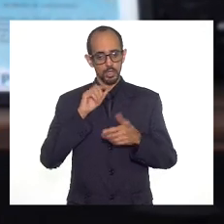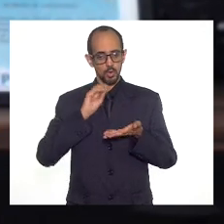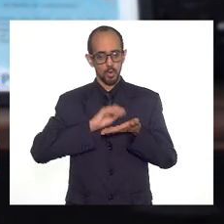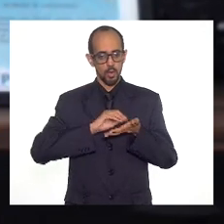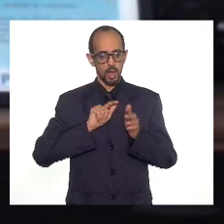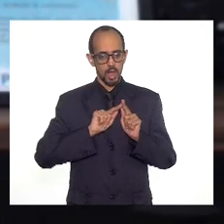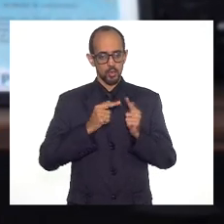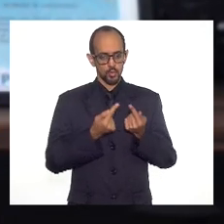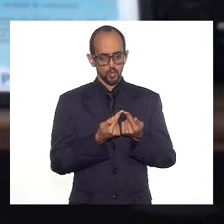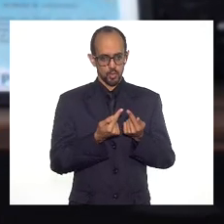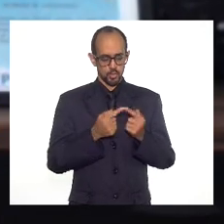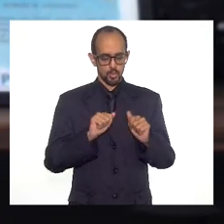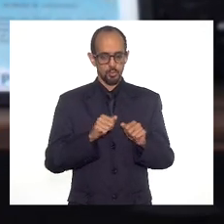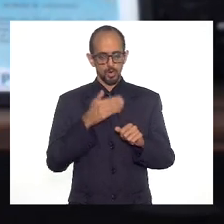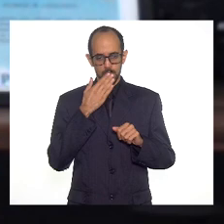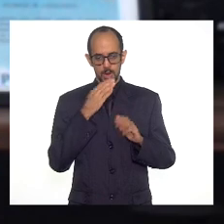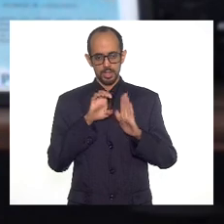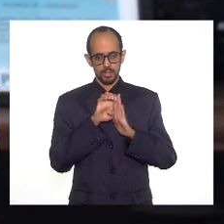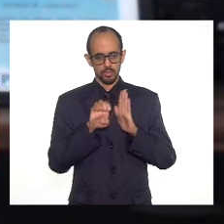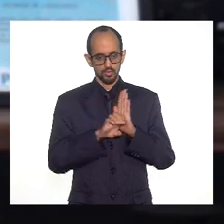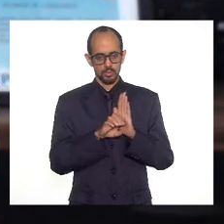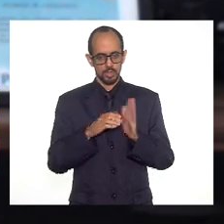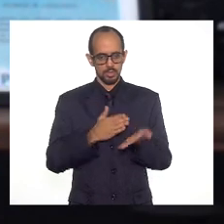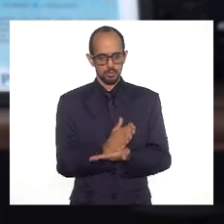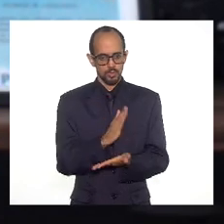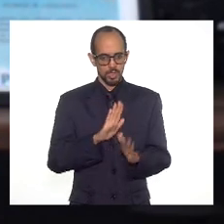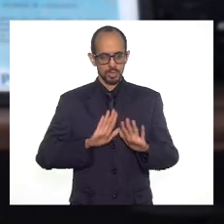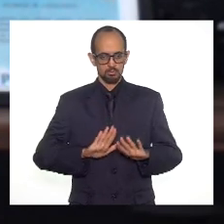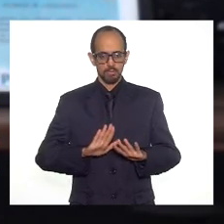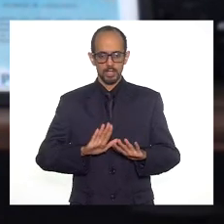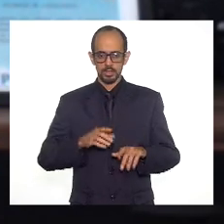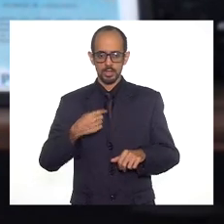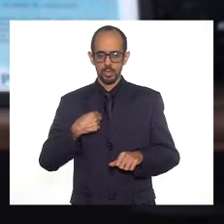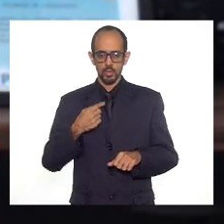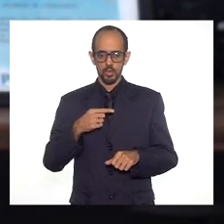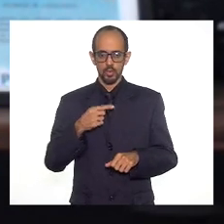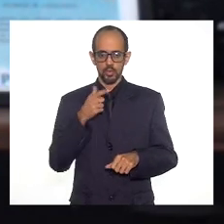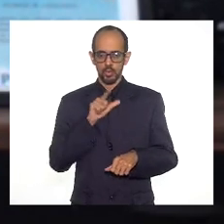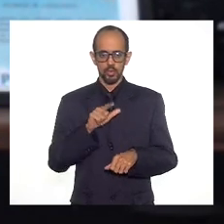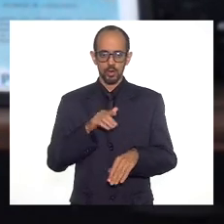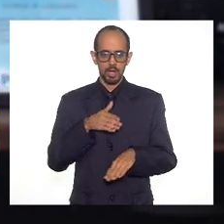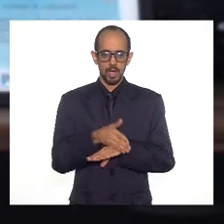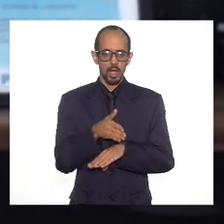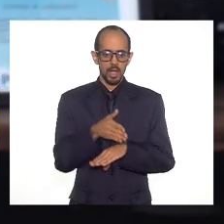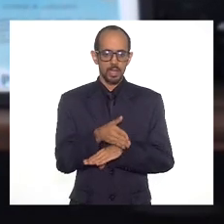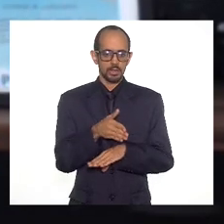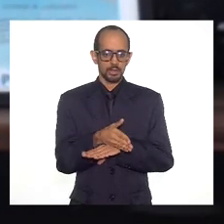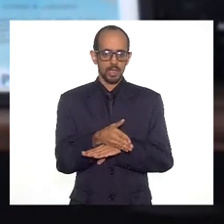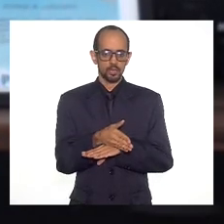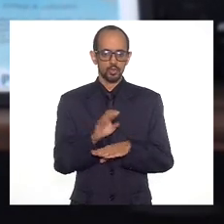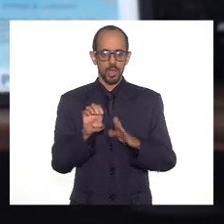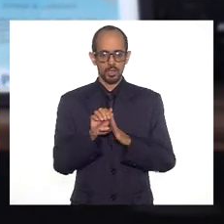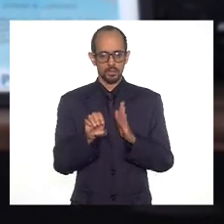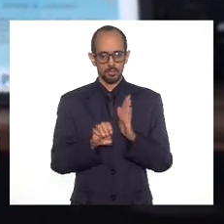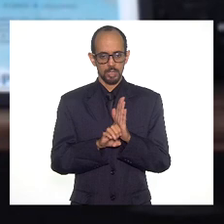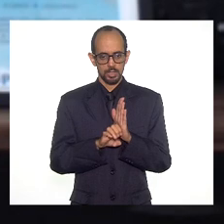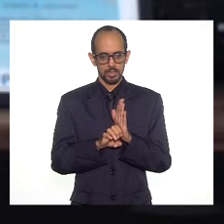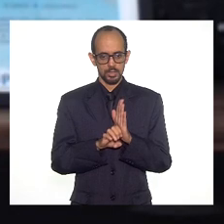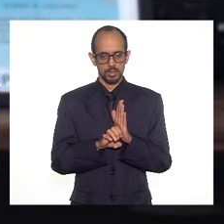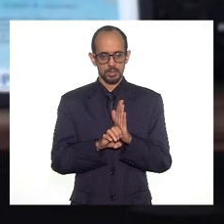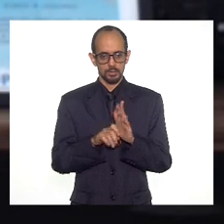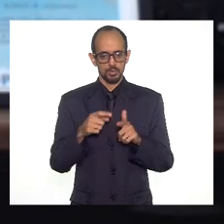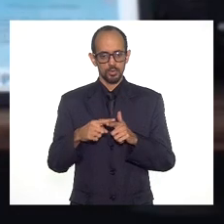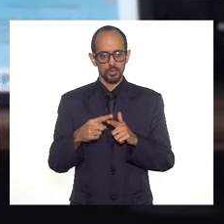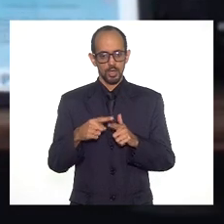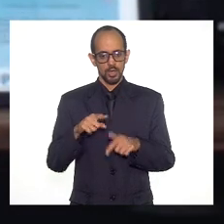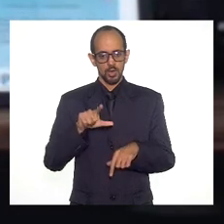aqui quais foram as emendas aprovadas, mas eu não estou com acesso às emendas. Aqui a gente sabe que o Lotus é um pouquinho